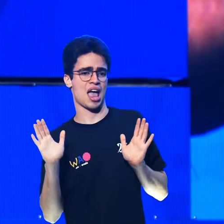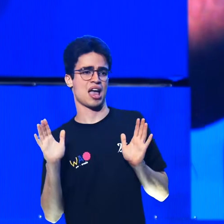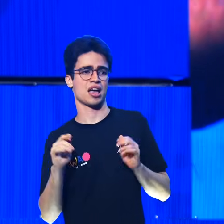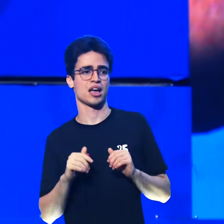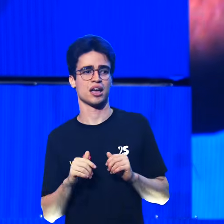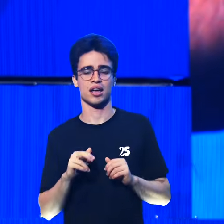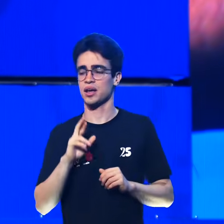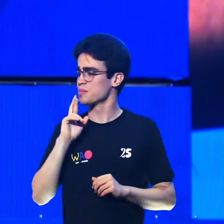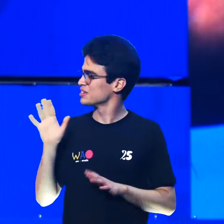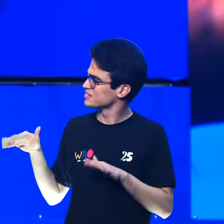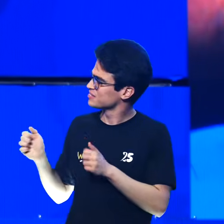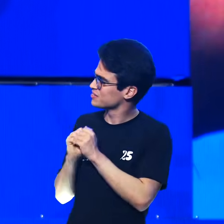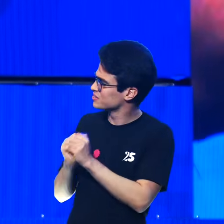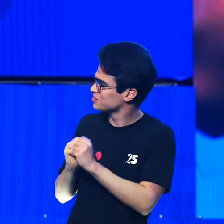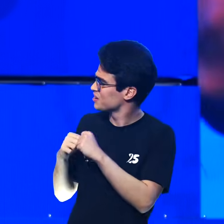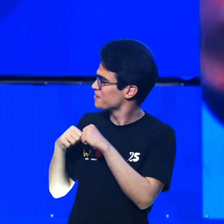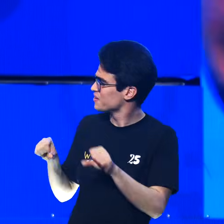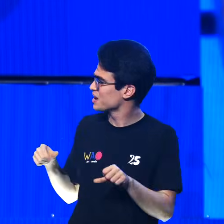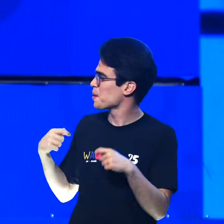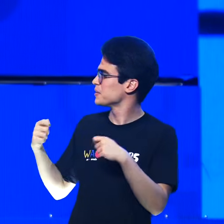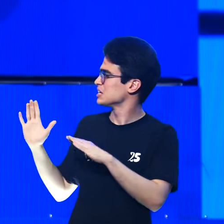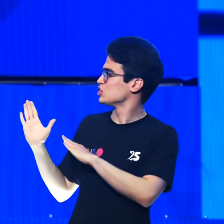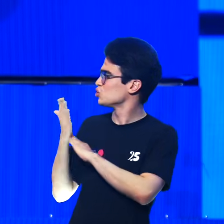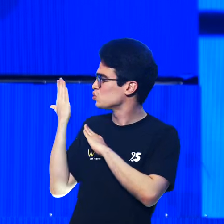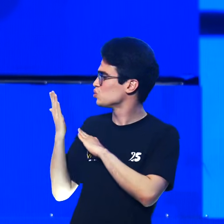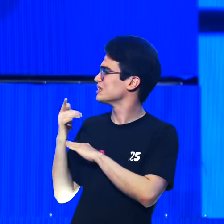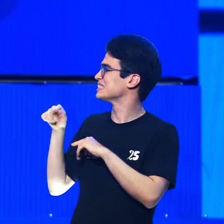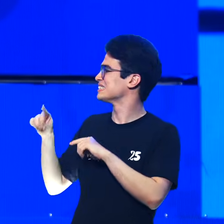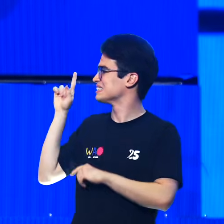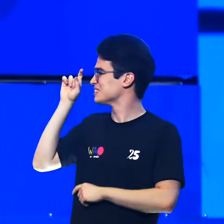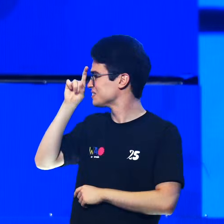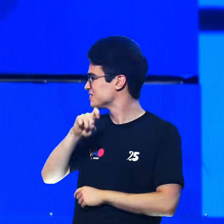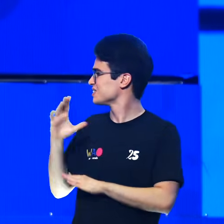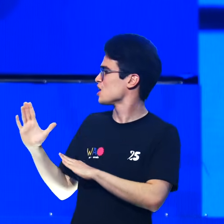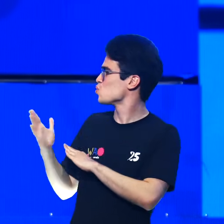Ele dizia: Márcio, fica comigo, eu preciso que você me ajude aqui, está tão difícil.